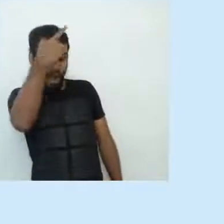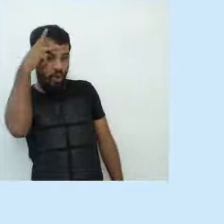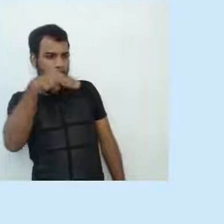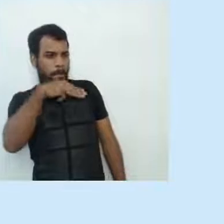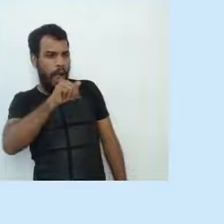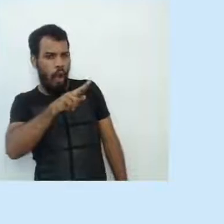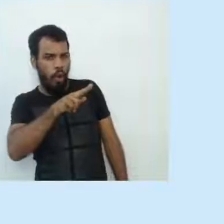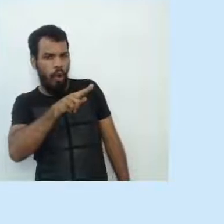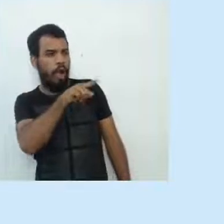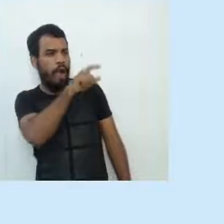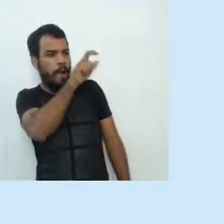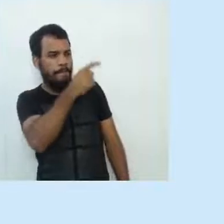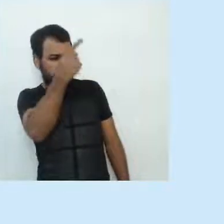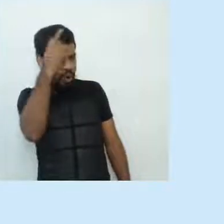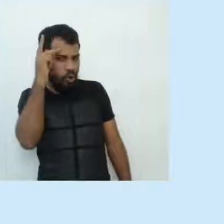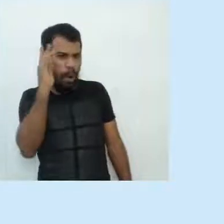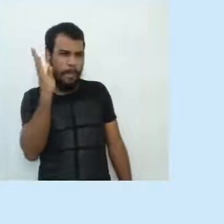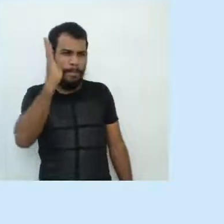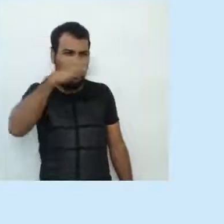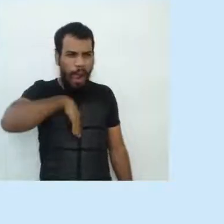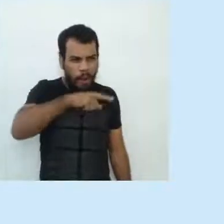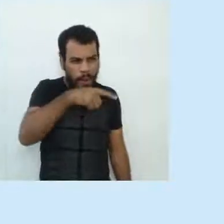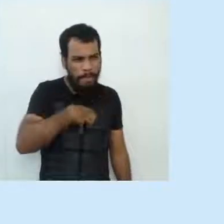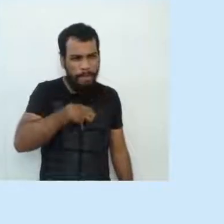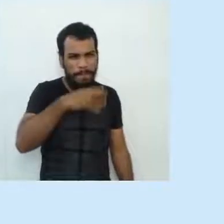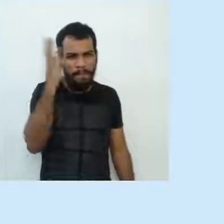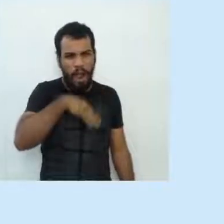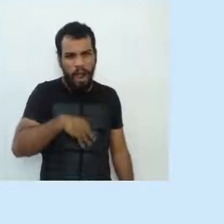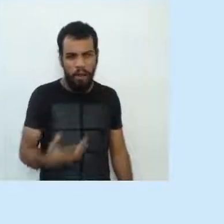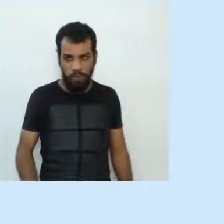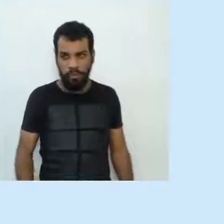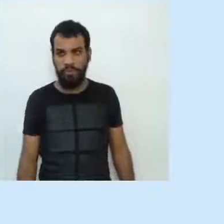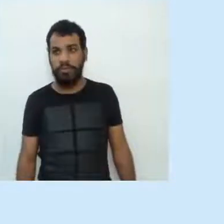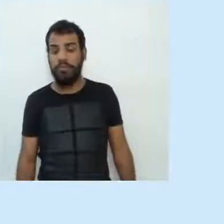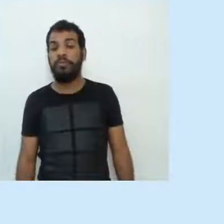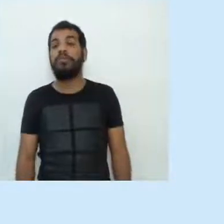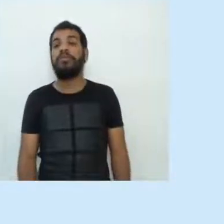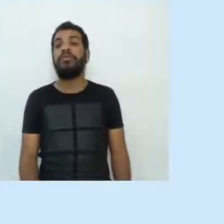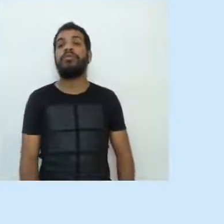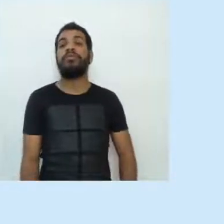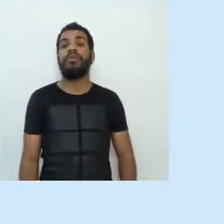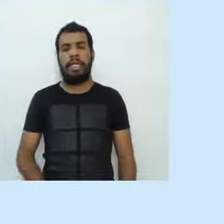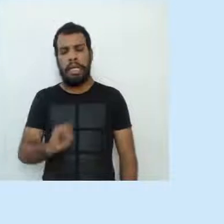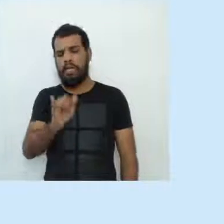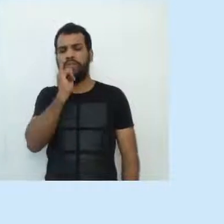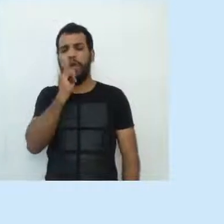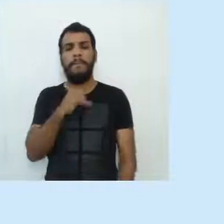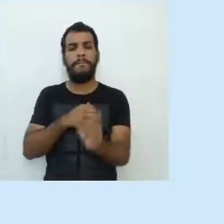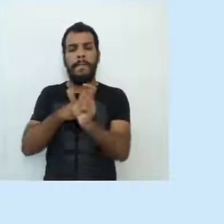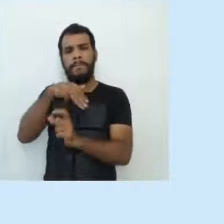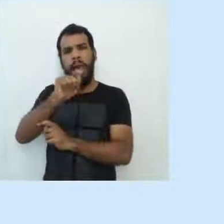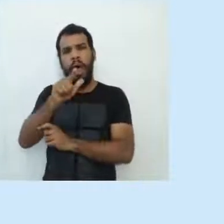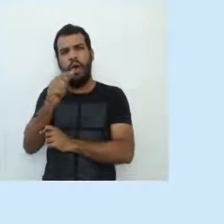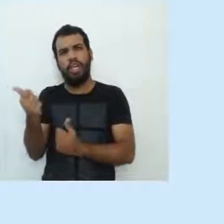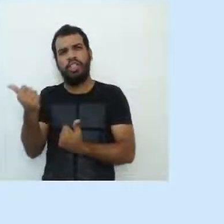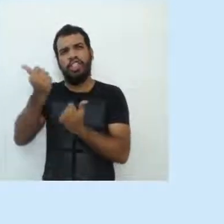quando. É só substituir. Se substituir e tiver sentido, então já sabe, mal com